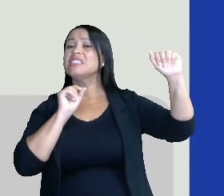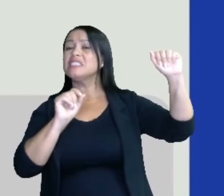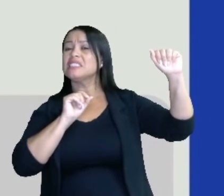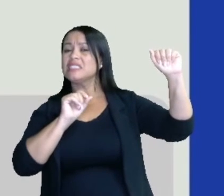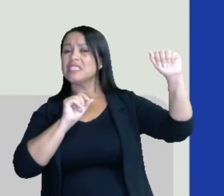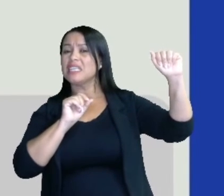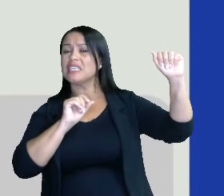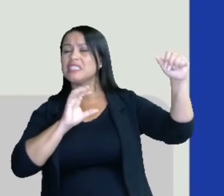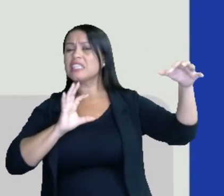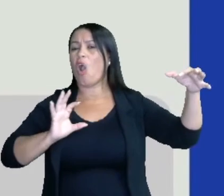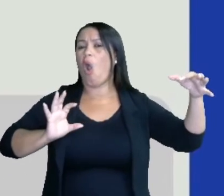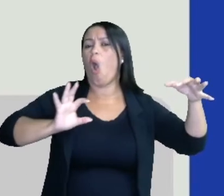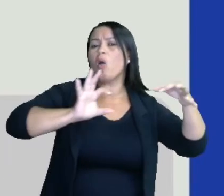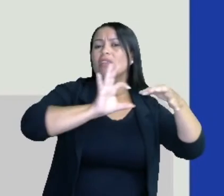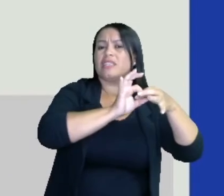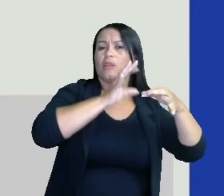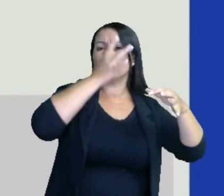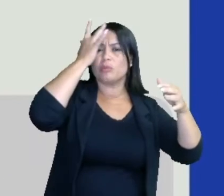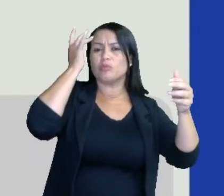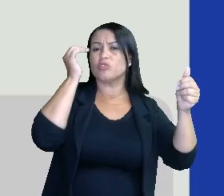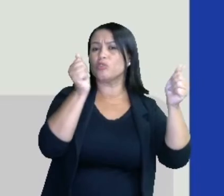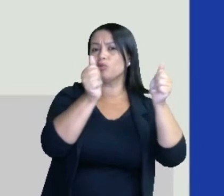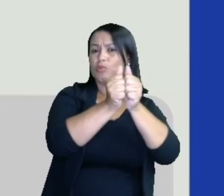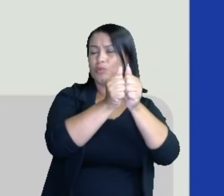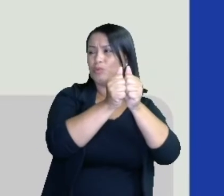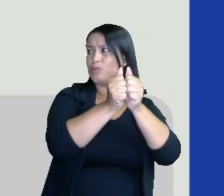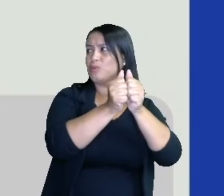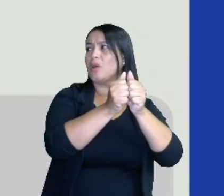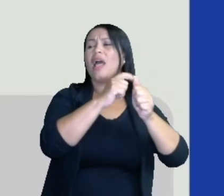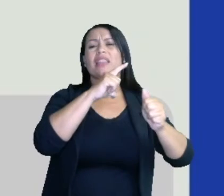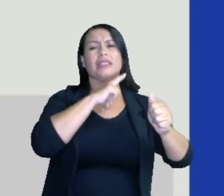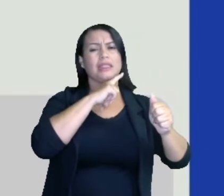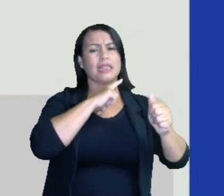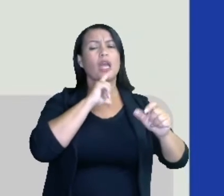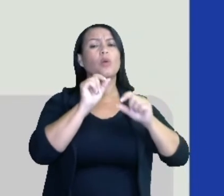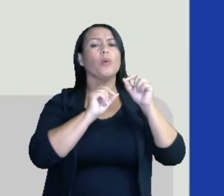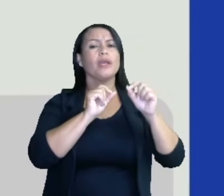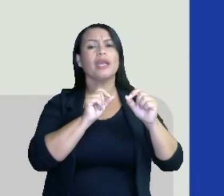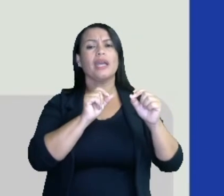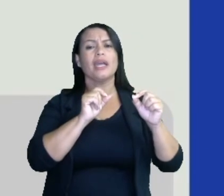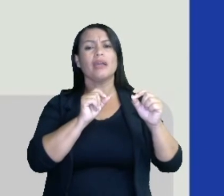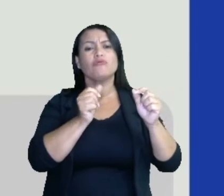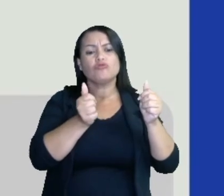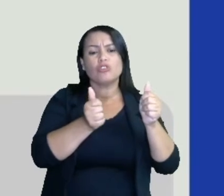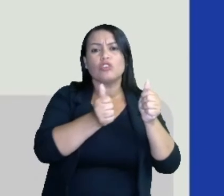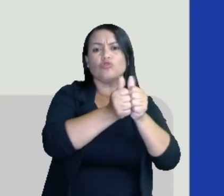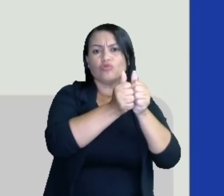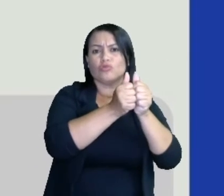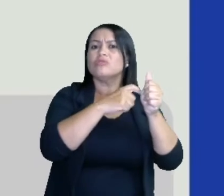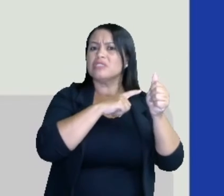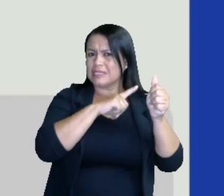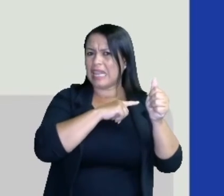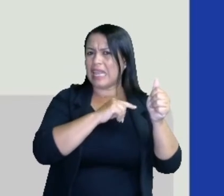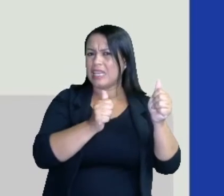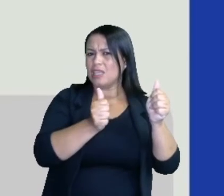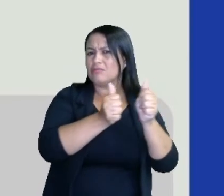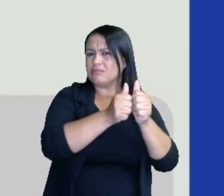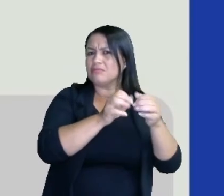pessoas, né? O que é conexão? Estar junto. Há conexão aí entre essas